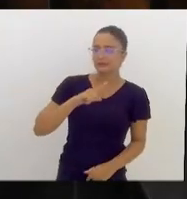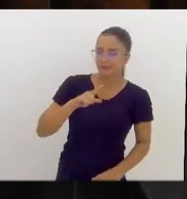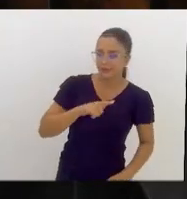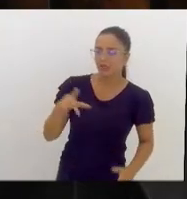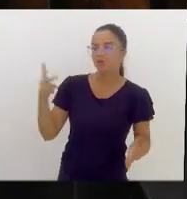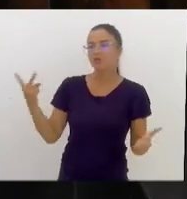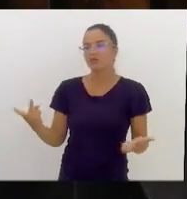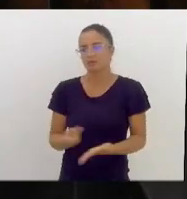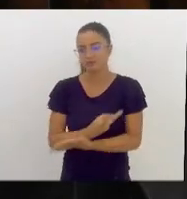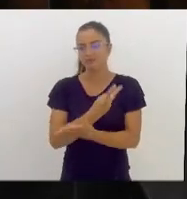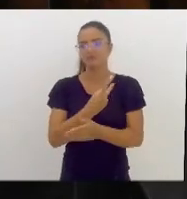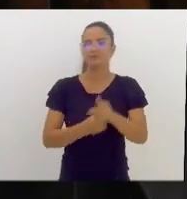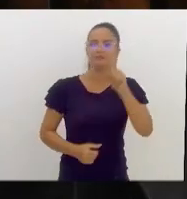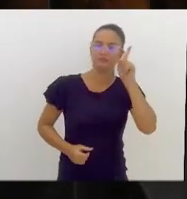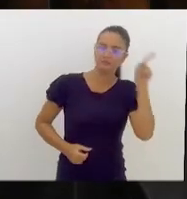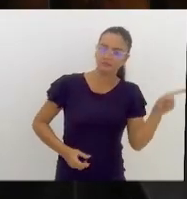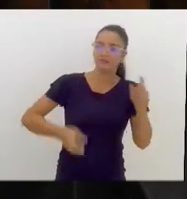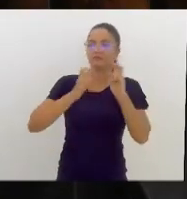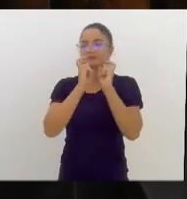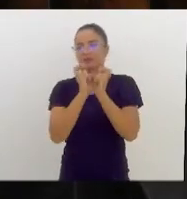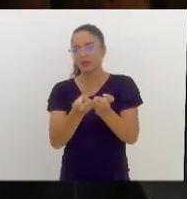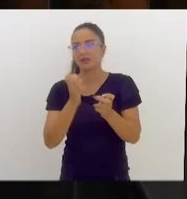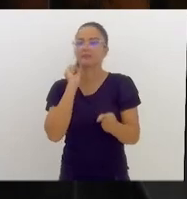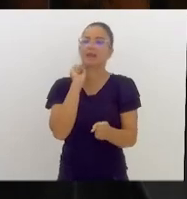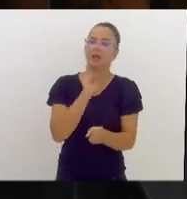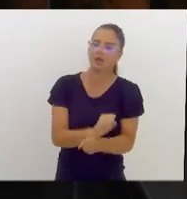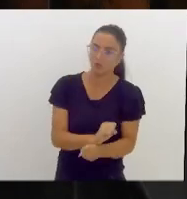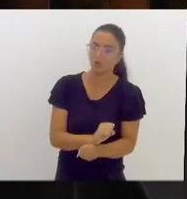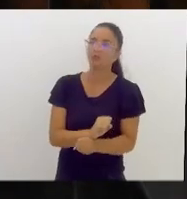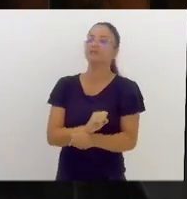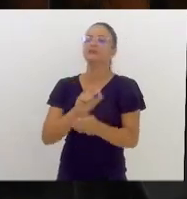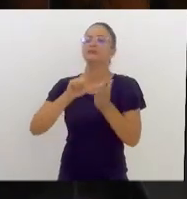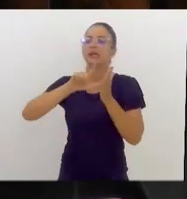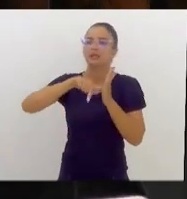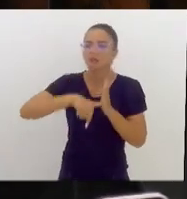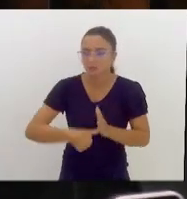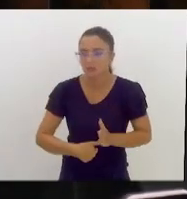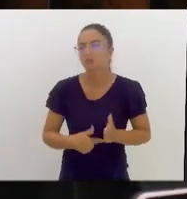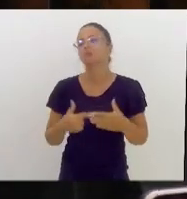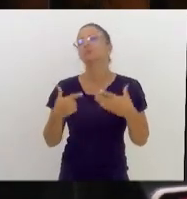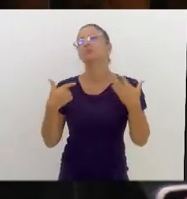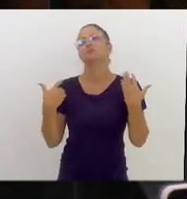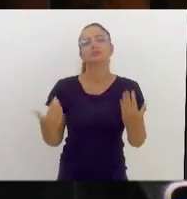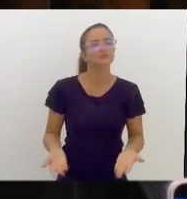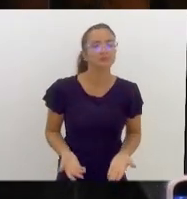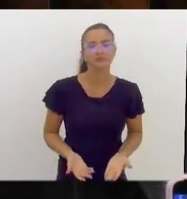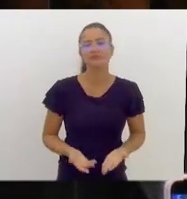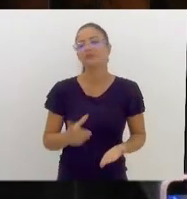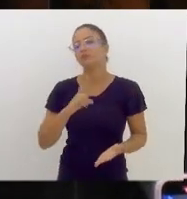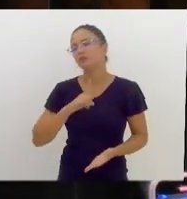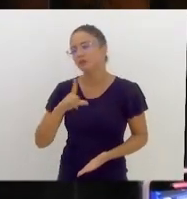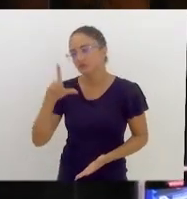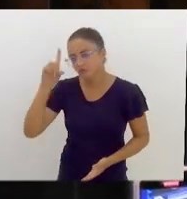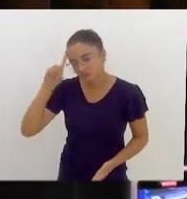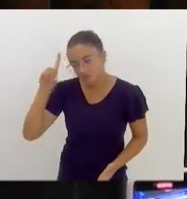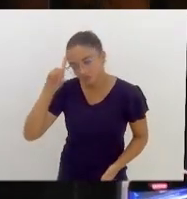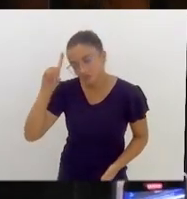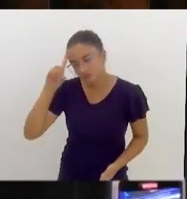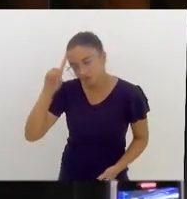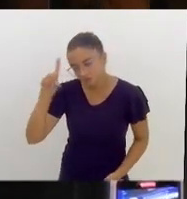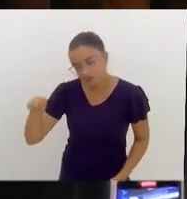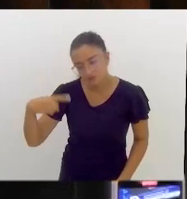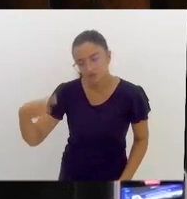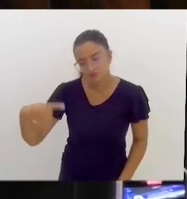episódio envolvendo interrupção de serviço, atrasos, todo santo dia. Dia sim e o outro também.